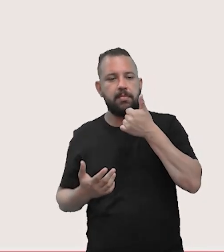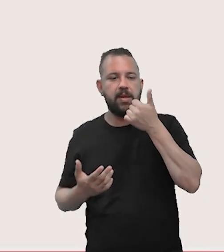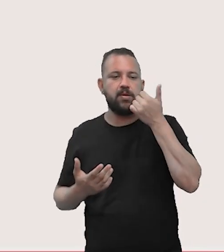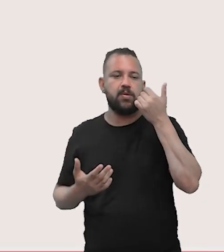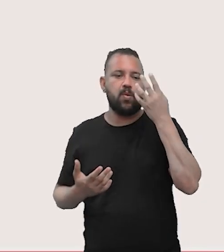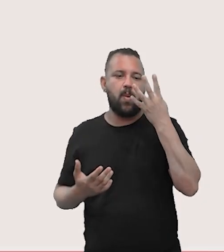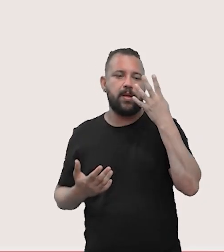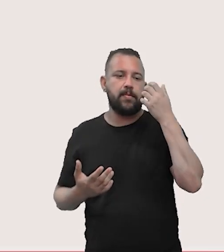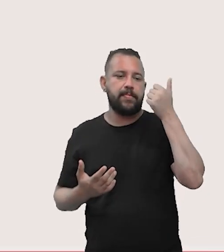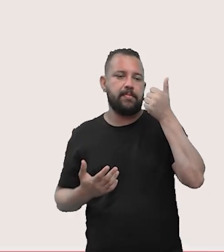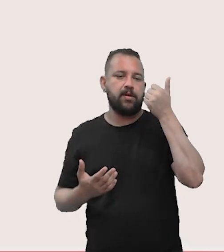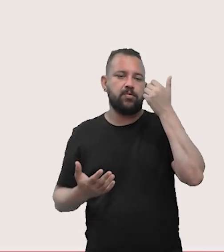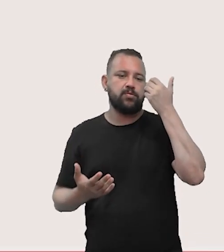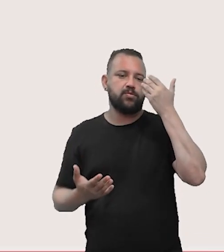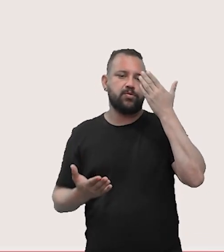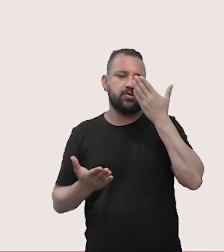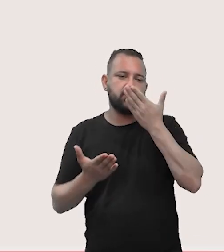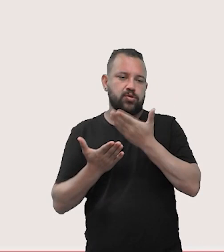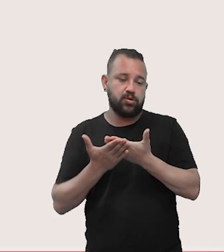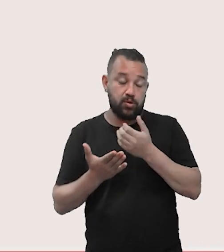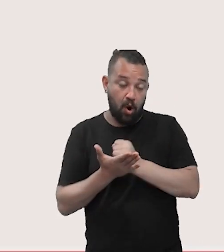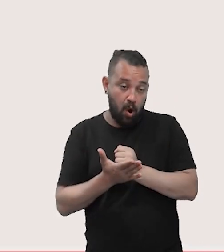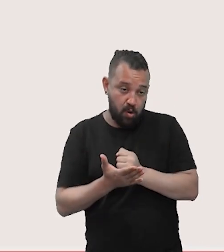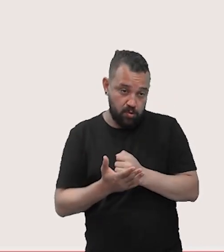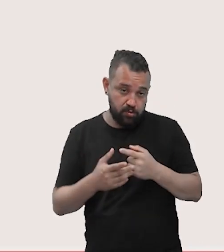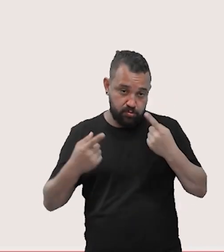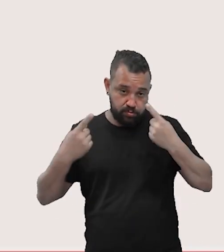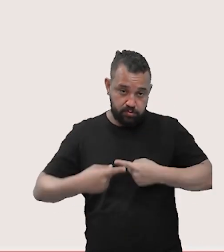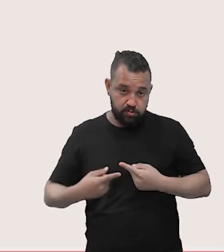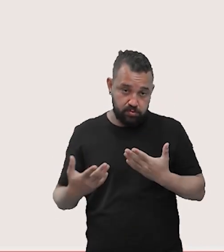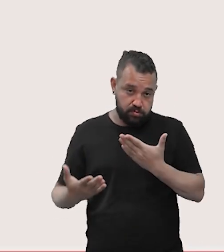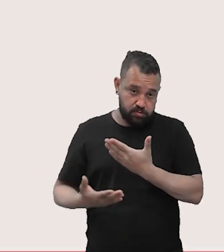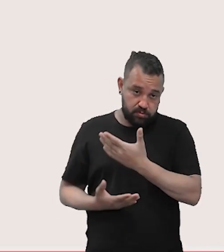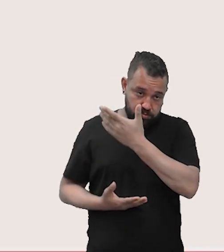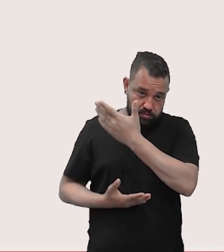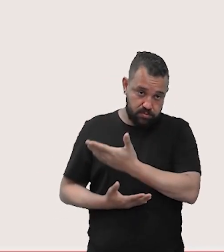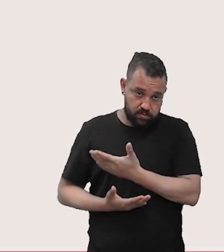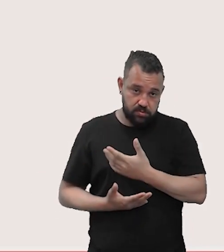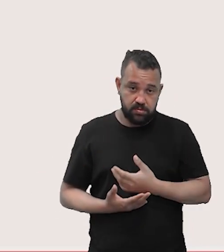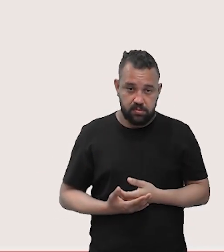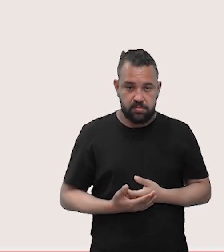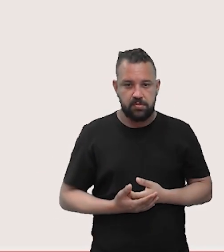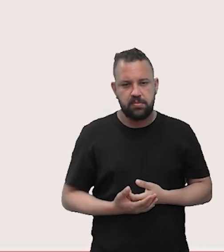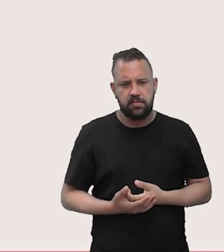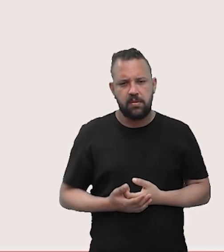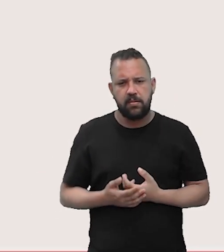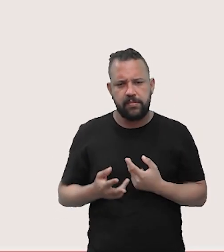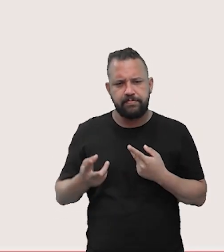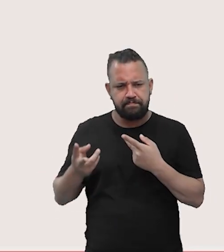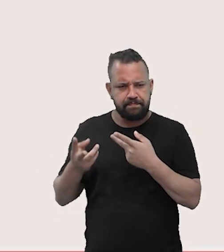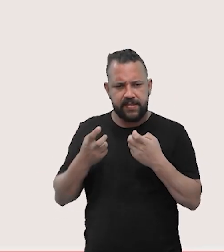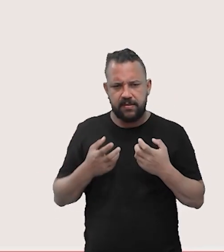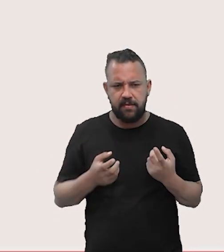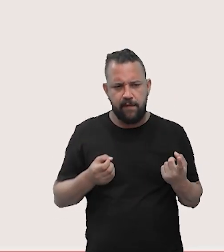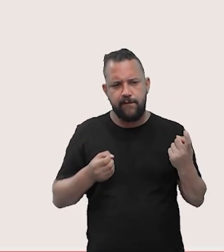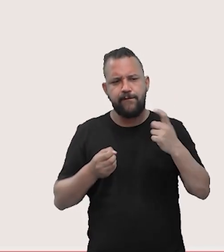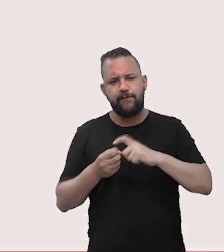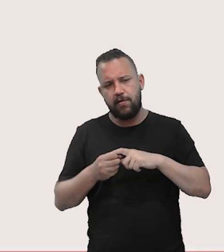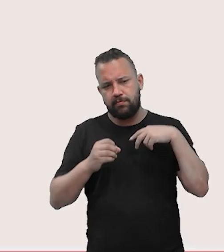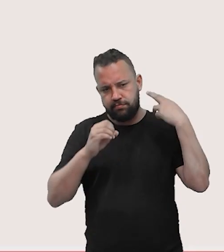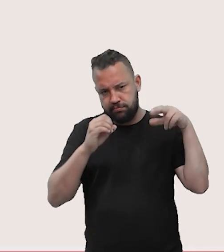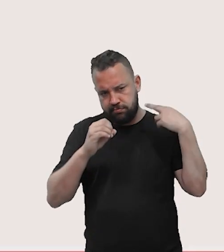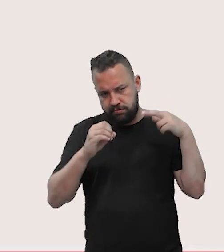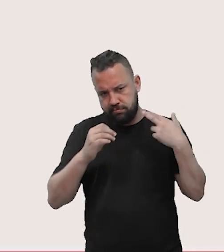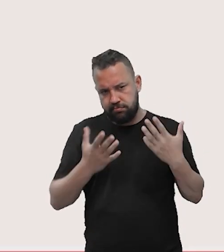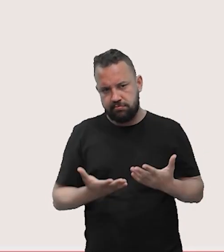das finais do campeonato. Então, tá tudo tranquilo? E aí eu peço só que traz para mim esse material que tá aí do